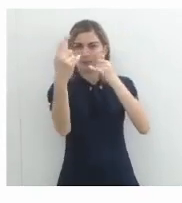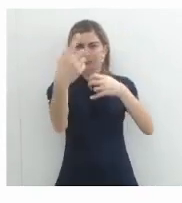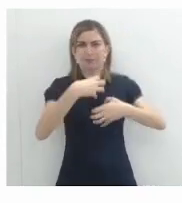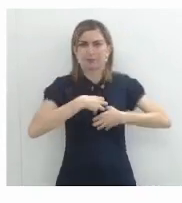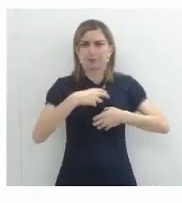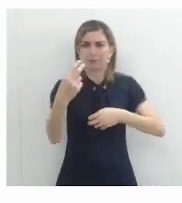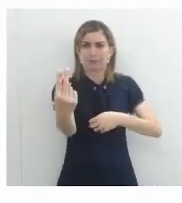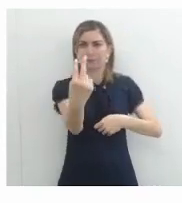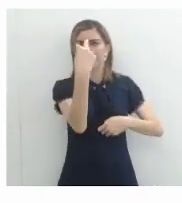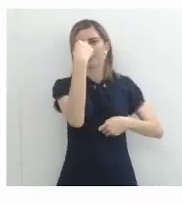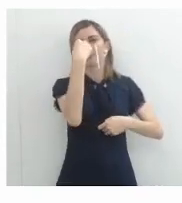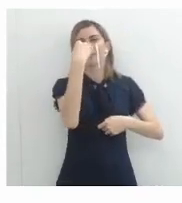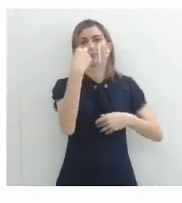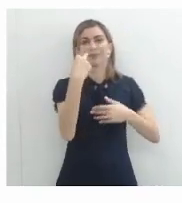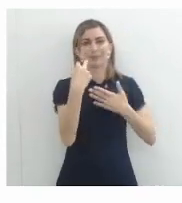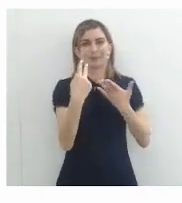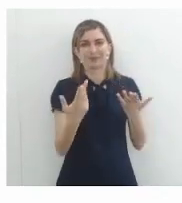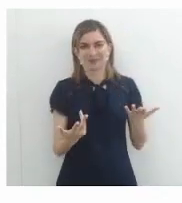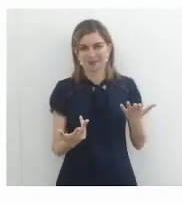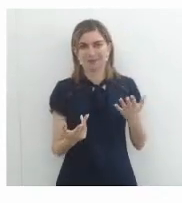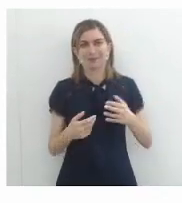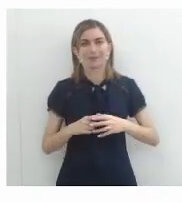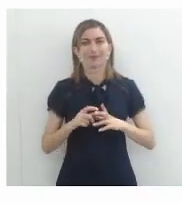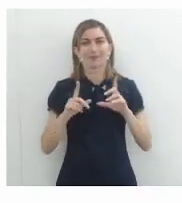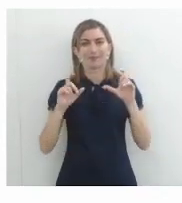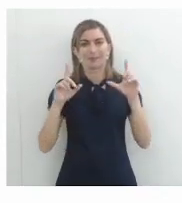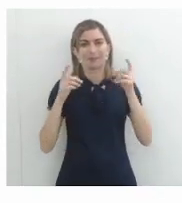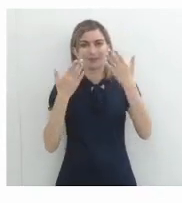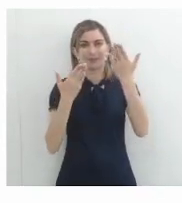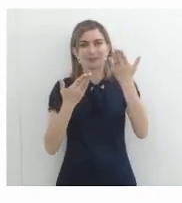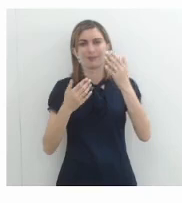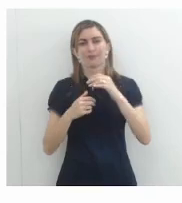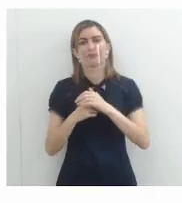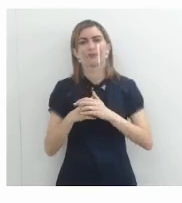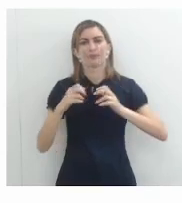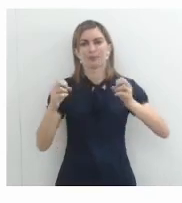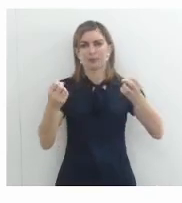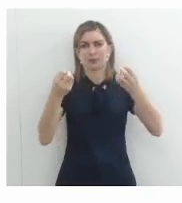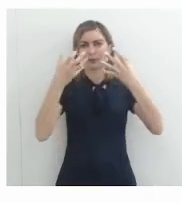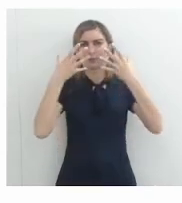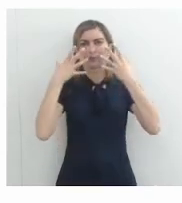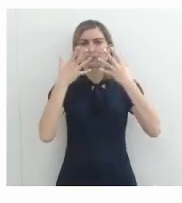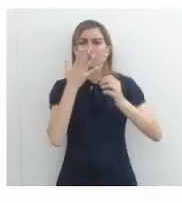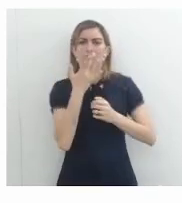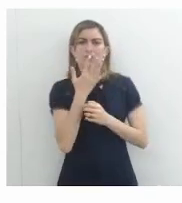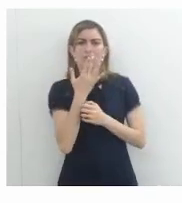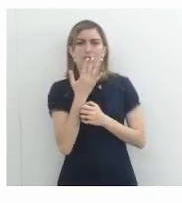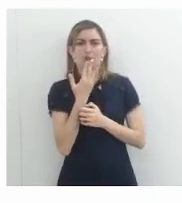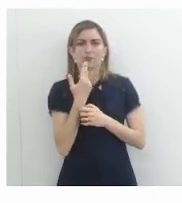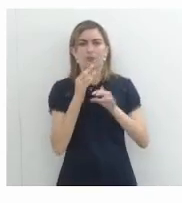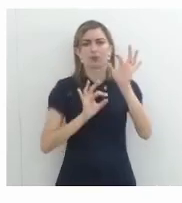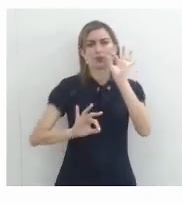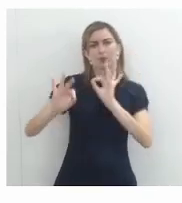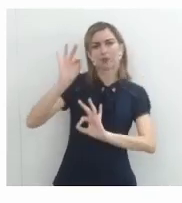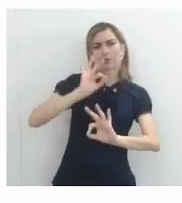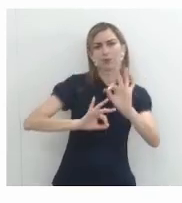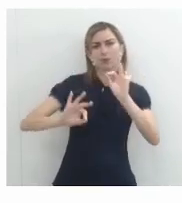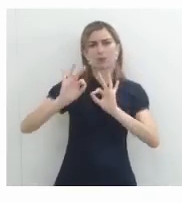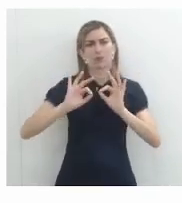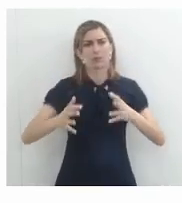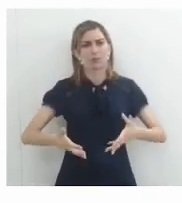que Mona Lisa estará olhando para você. Então, a luz, através de suas cores, formatos, intensidade